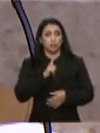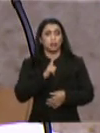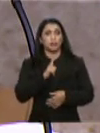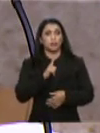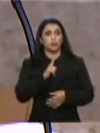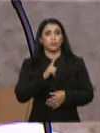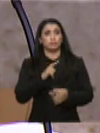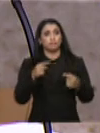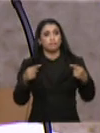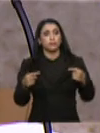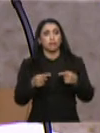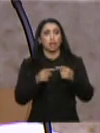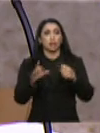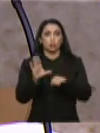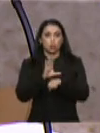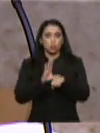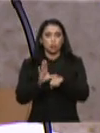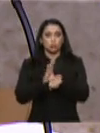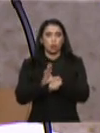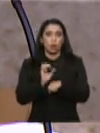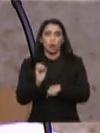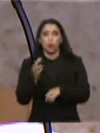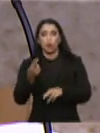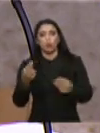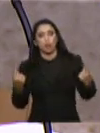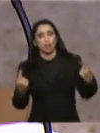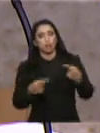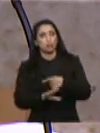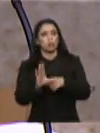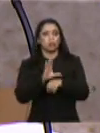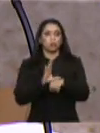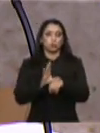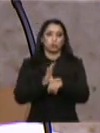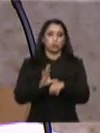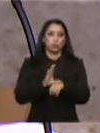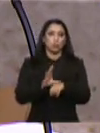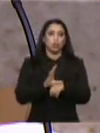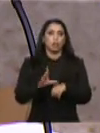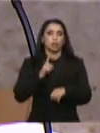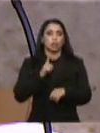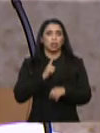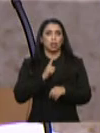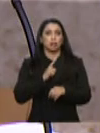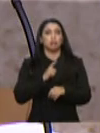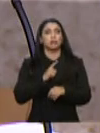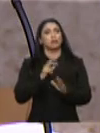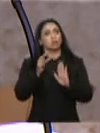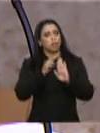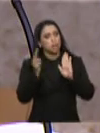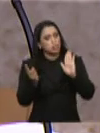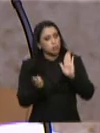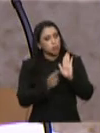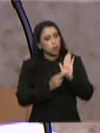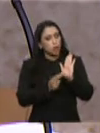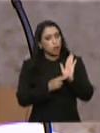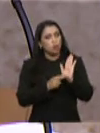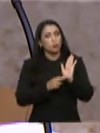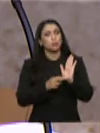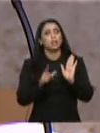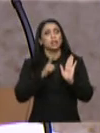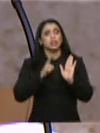a constitucionalidade ou a inconstitucionalidade de determinado preceito normativo em relação